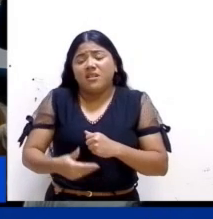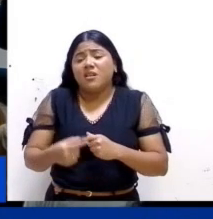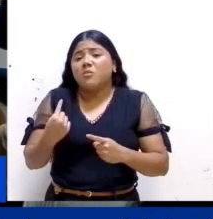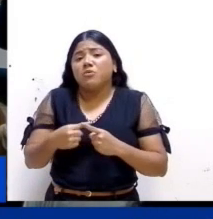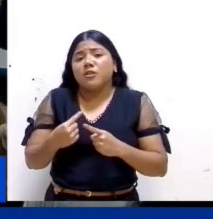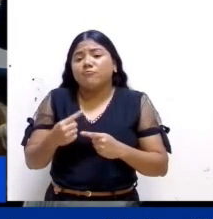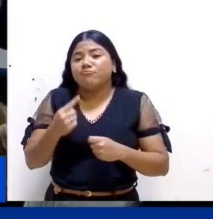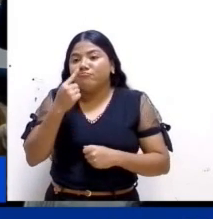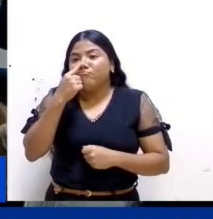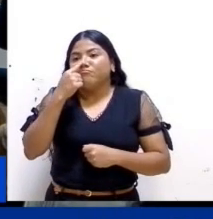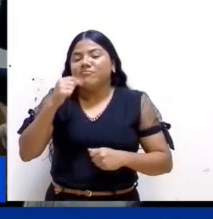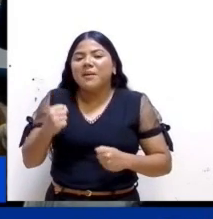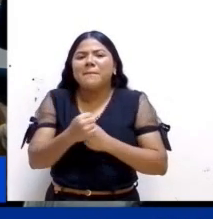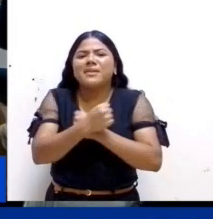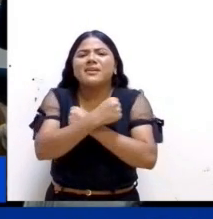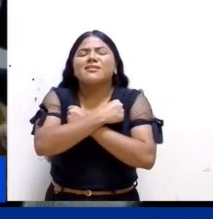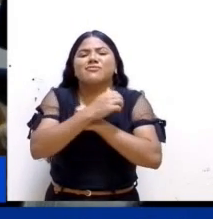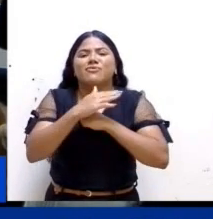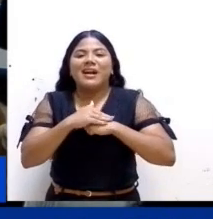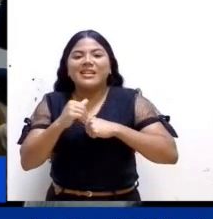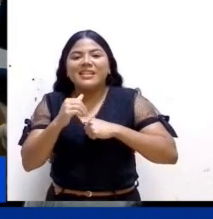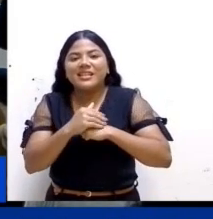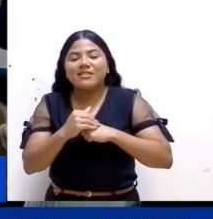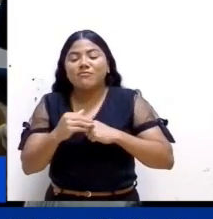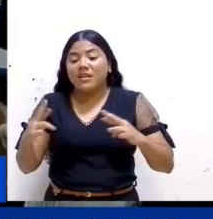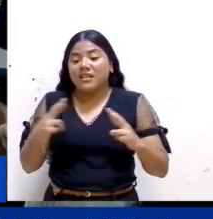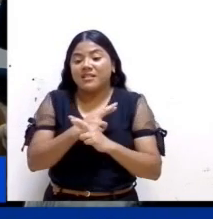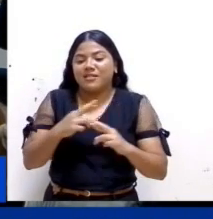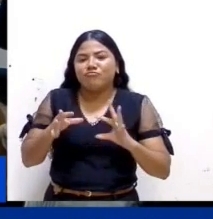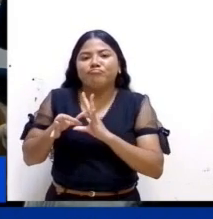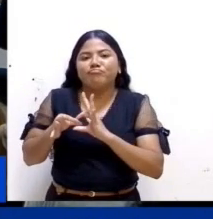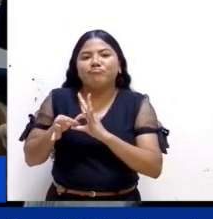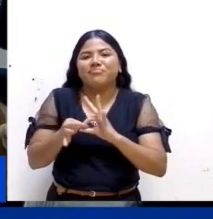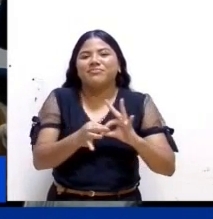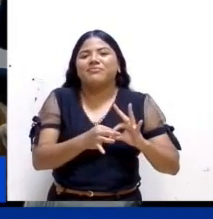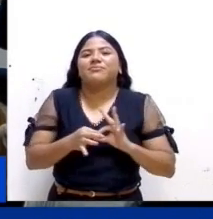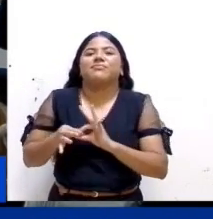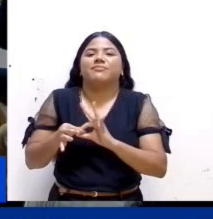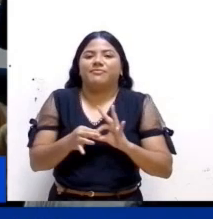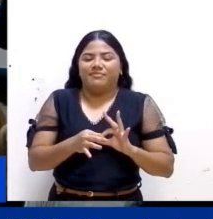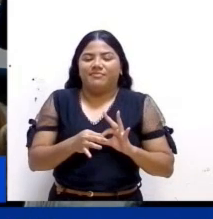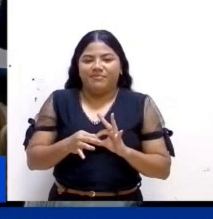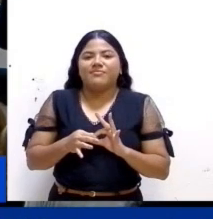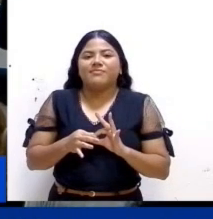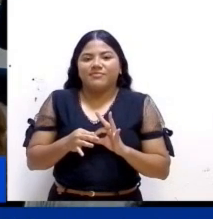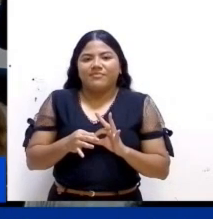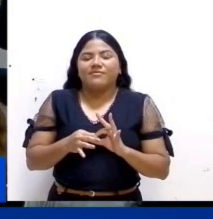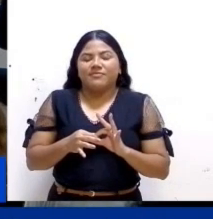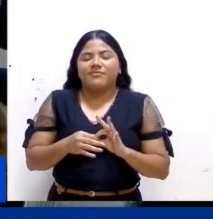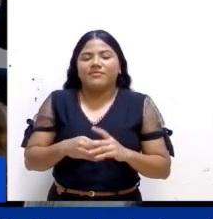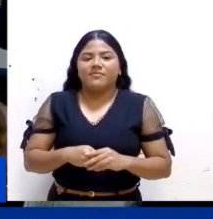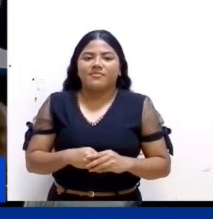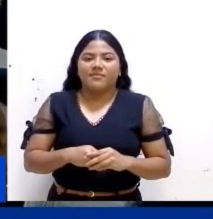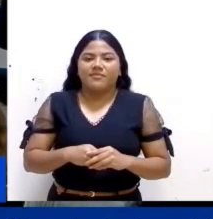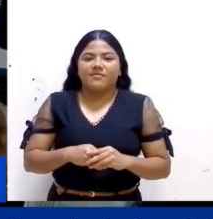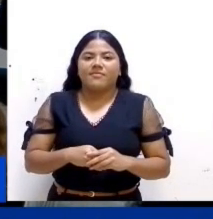afeto que liga essas pessoas. Não é isso? Então,